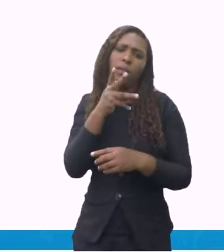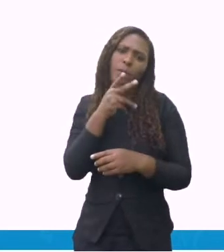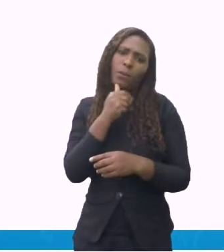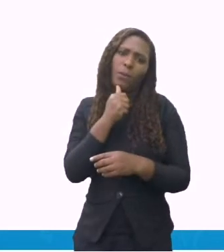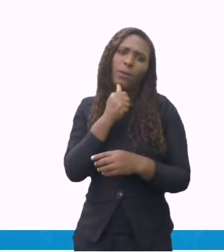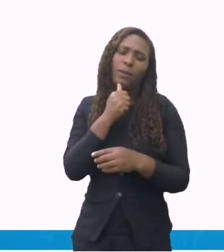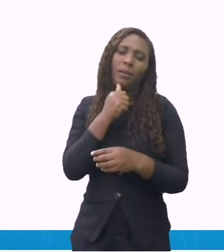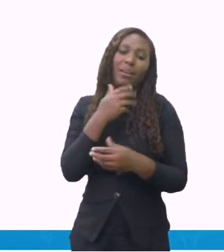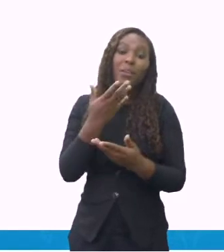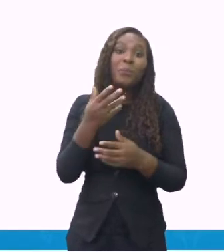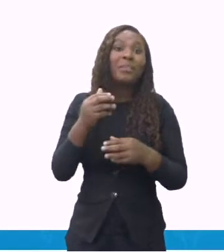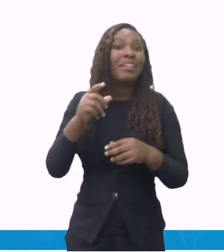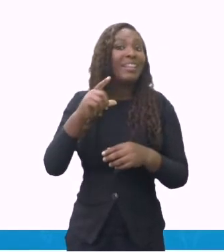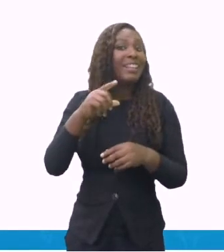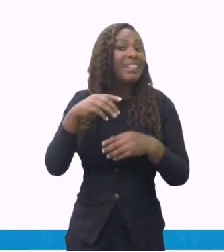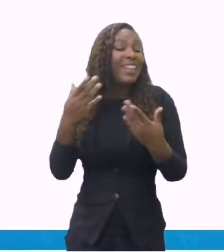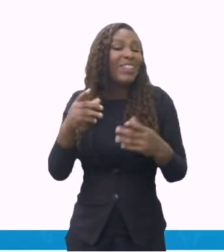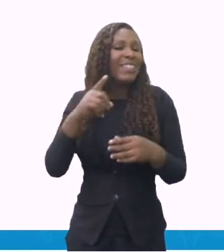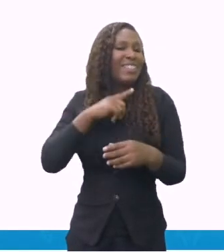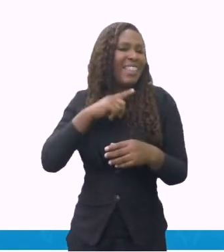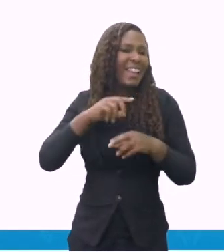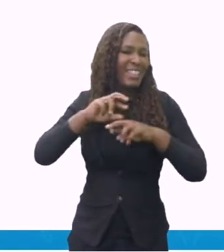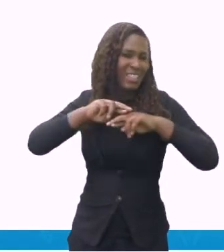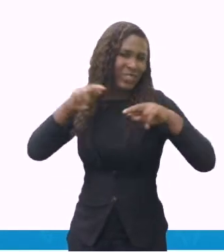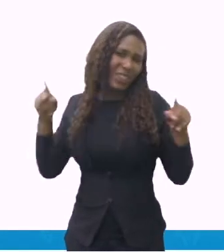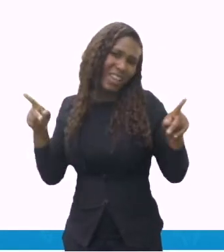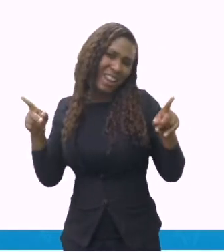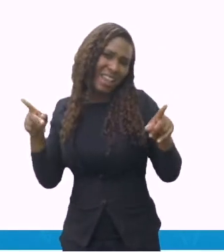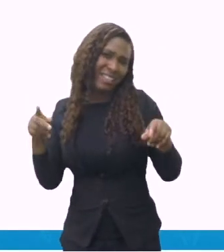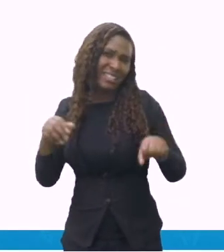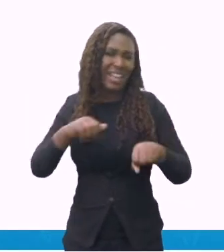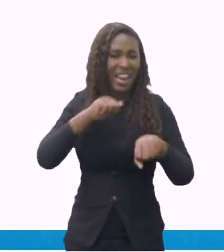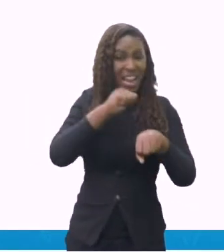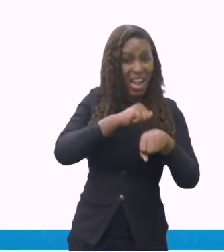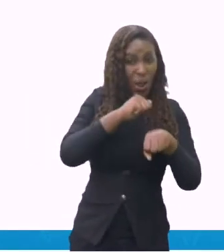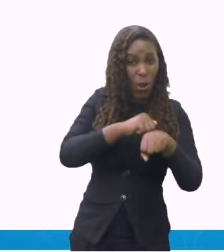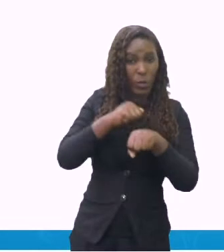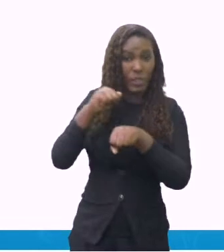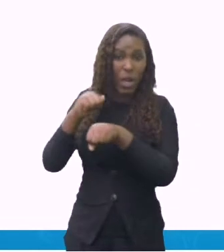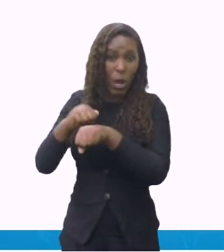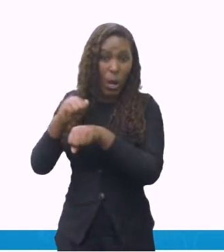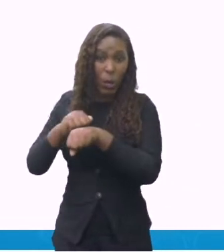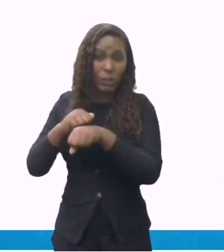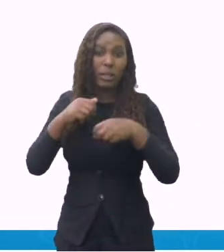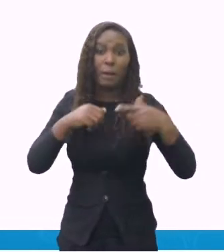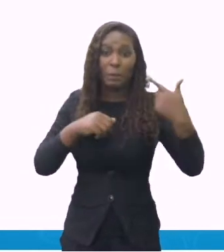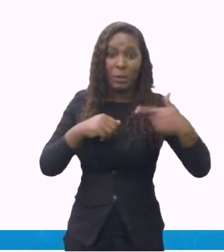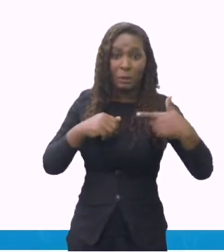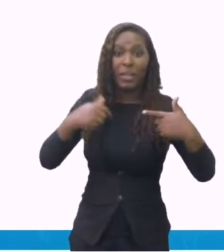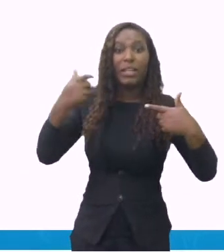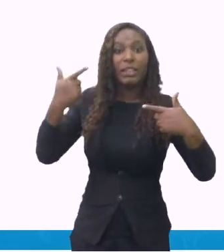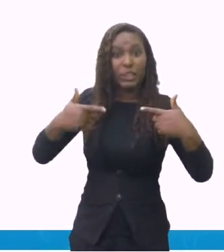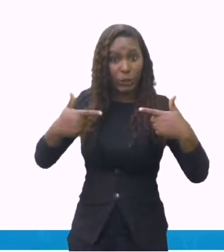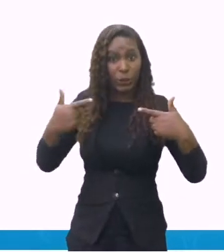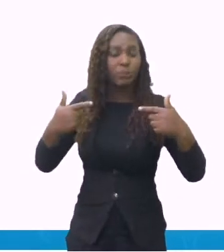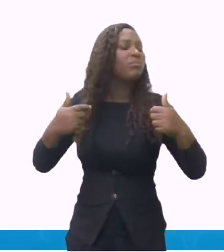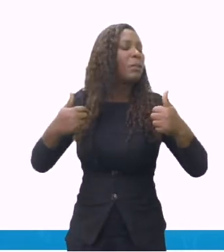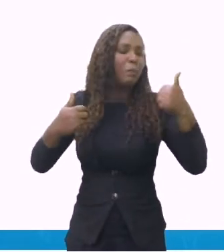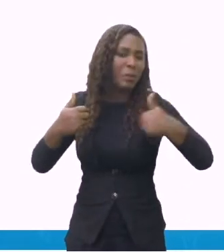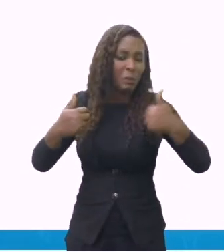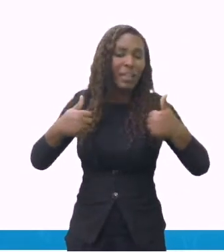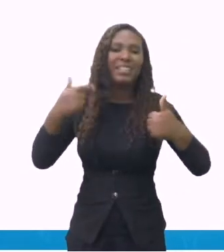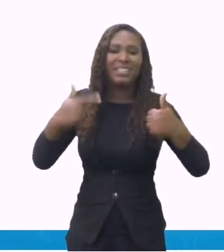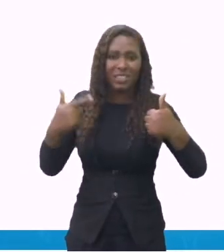rocha, nas características apresentadas pela rocha. Como o processo é mais